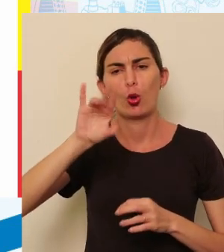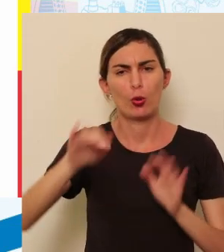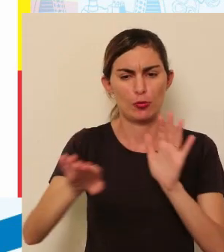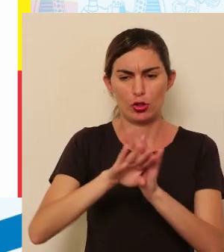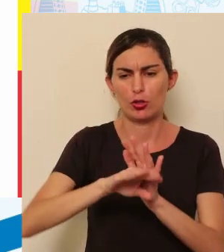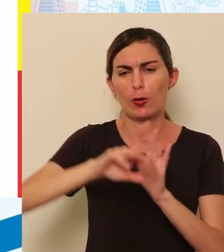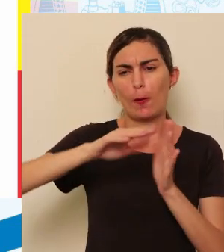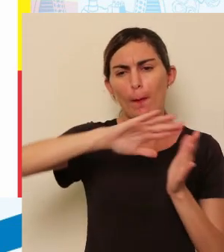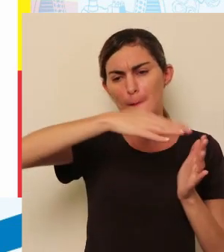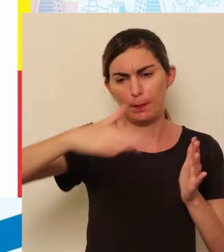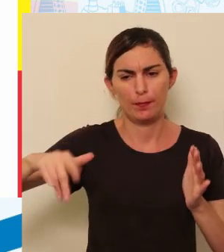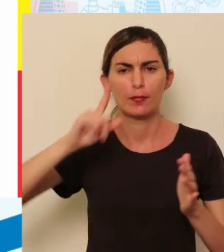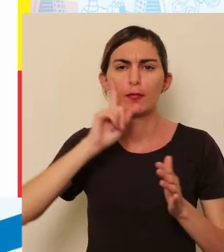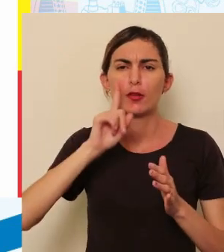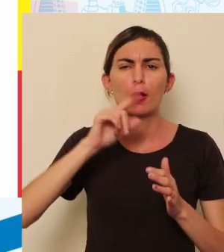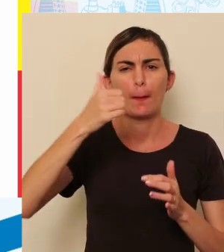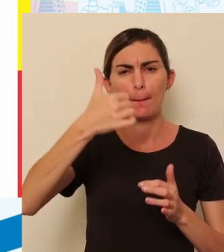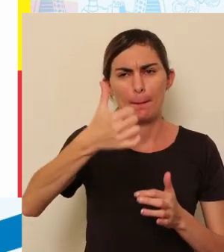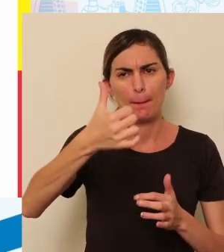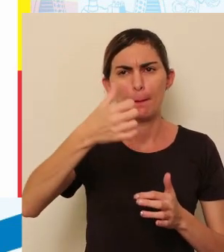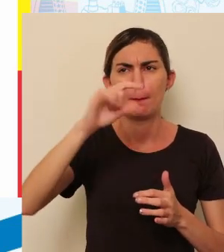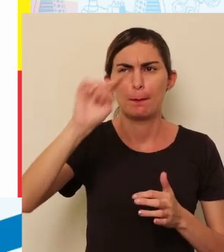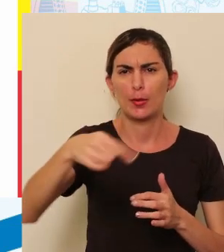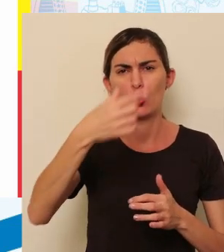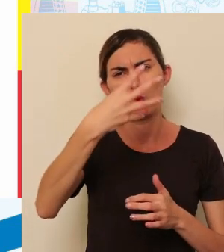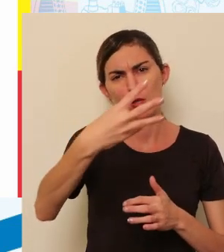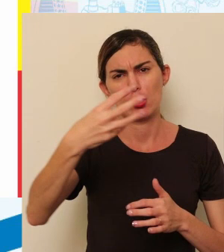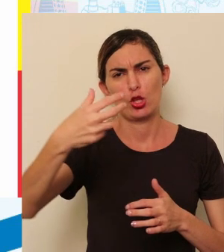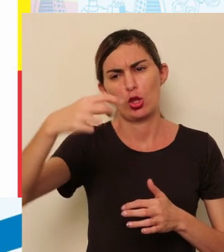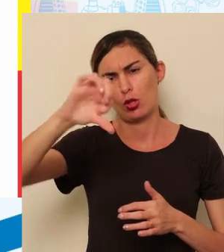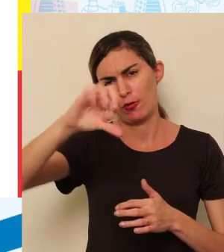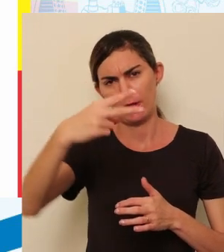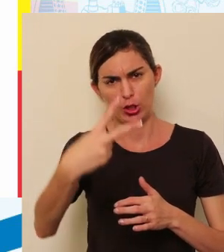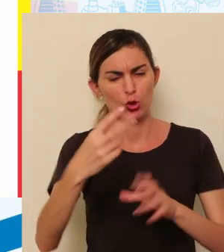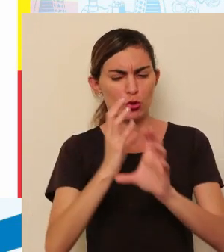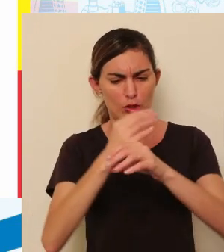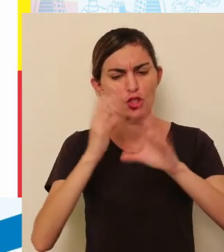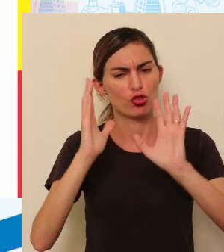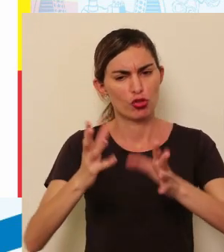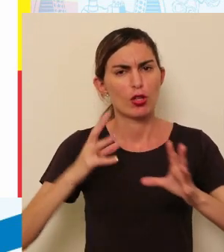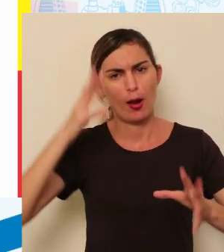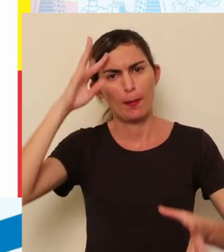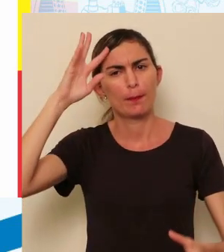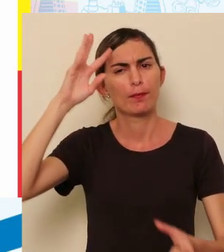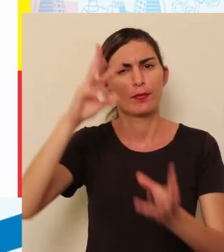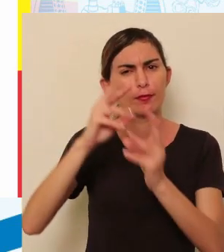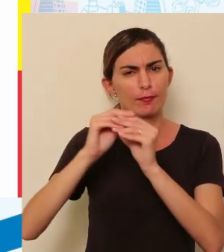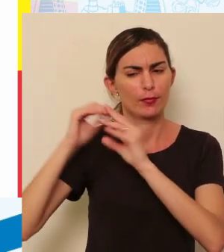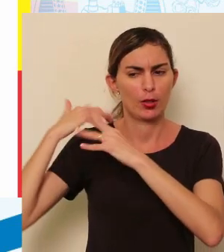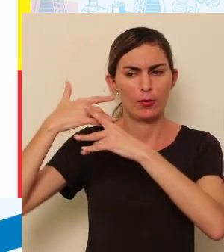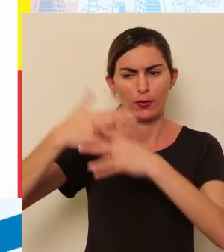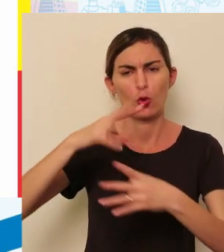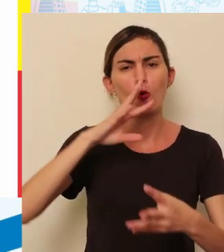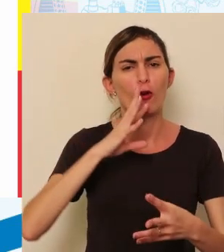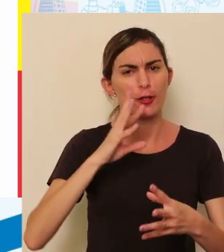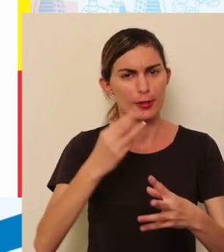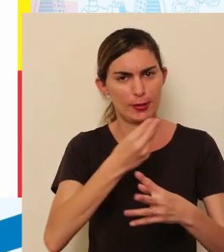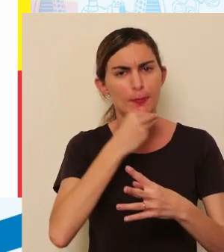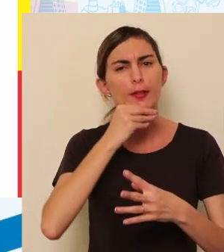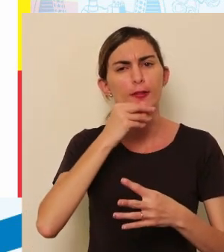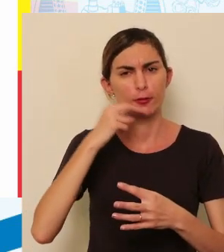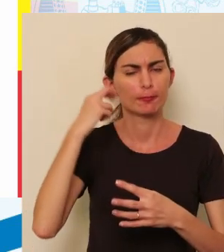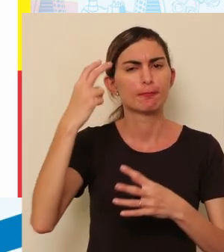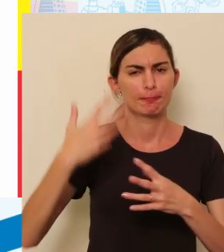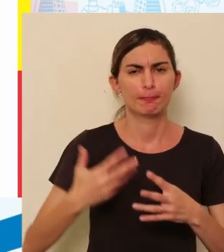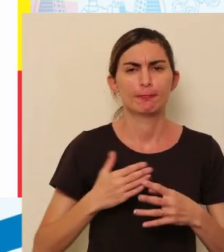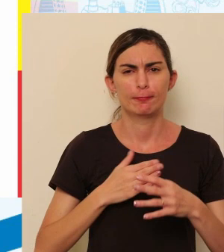chegou aos mares americanos em 1492, a ciência da época já acumulava conhecimento suficiente para garantir o